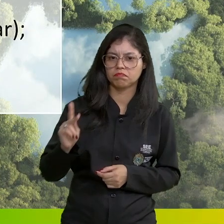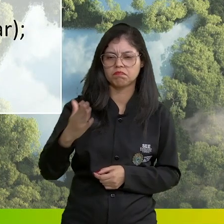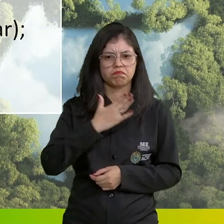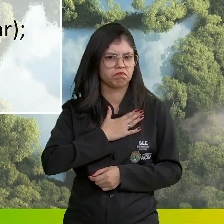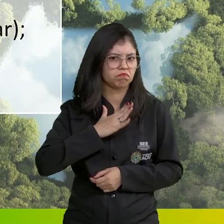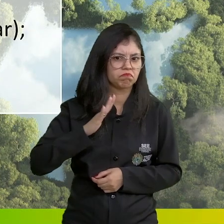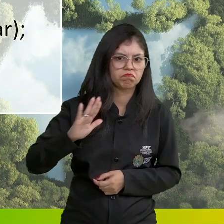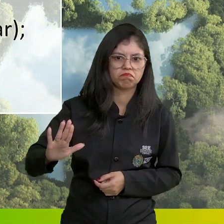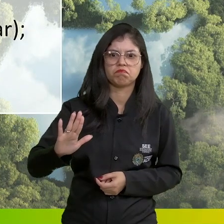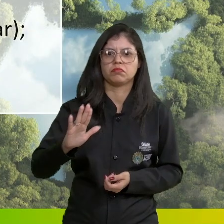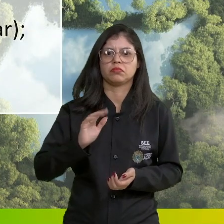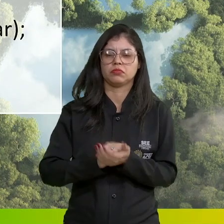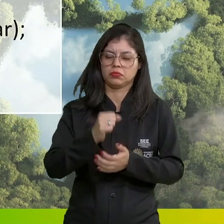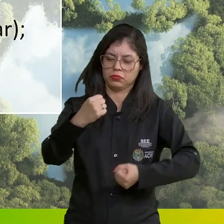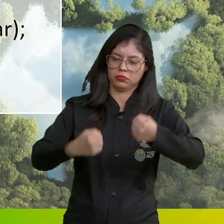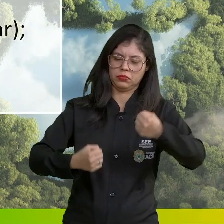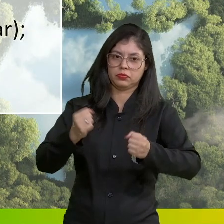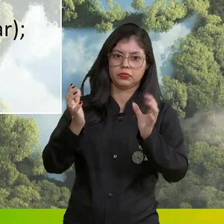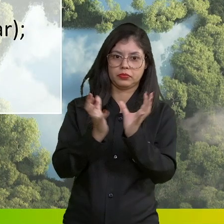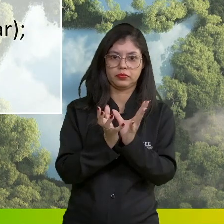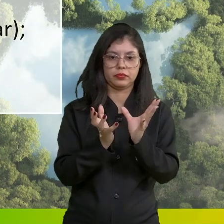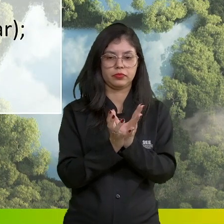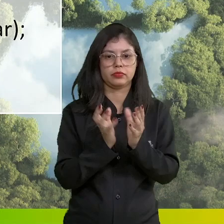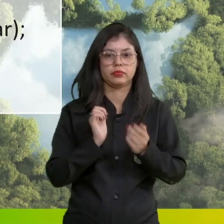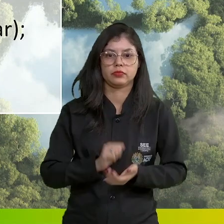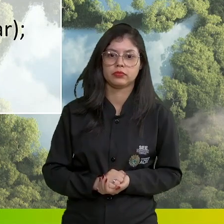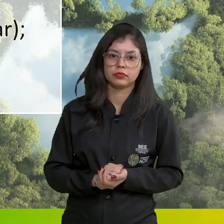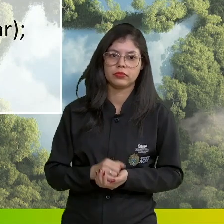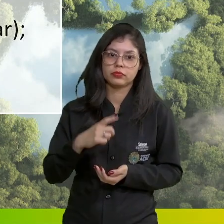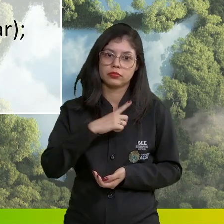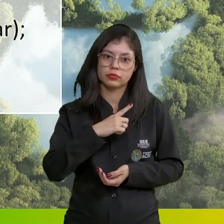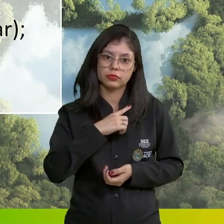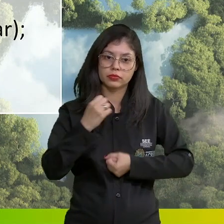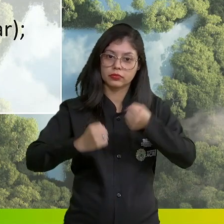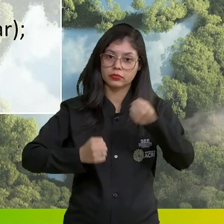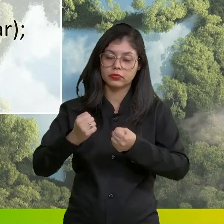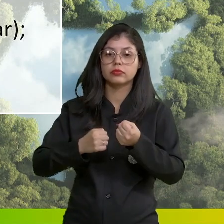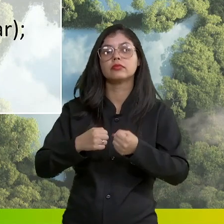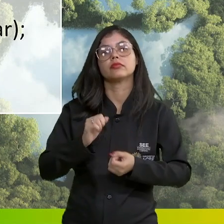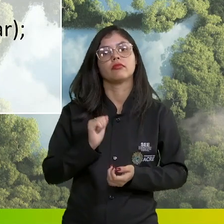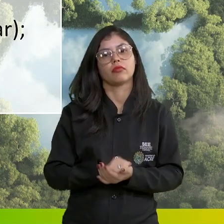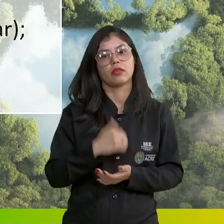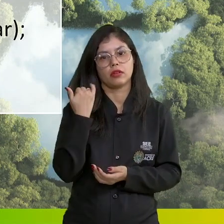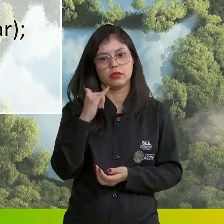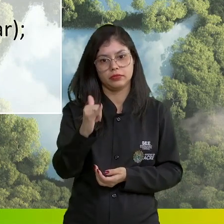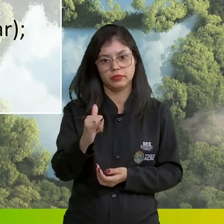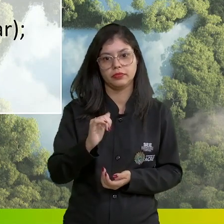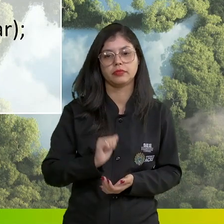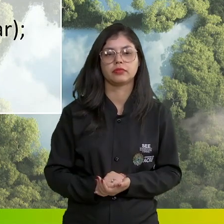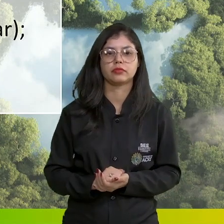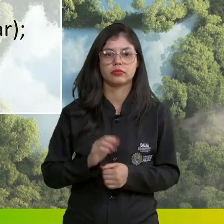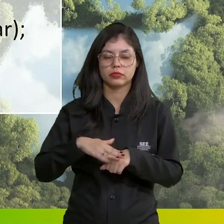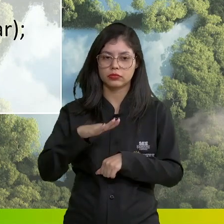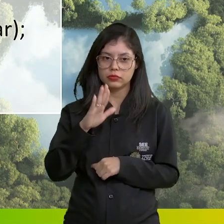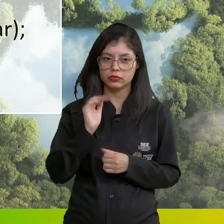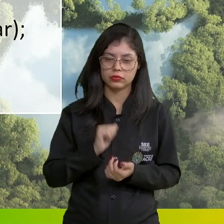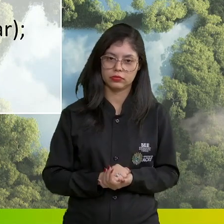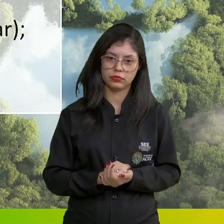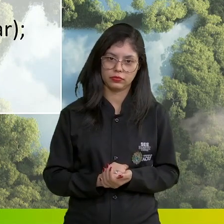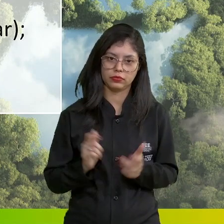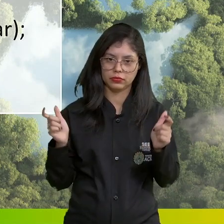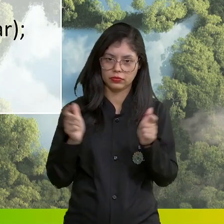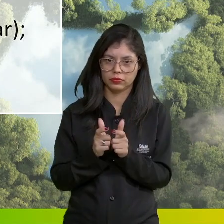gosto de estar andando de transporte coletivo, né? Então, existindo aí carros elétricos, né? Que são muito mais,